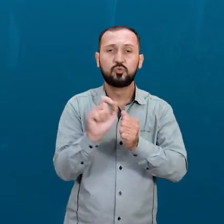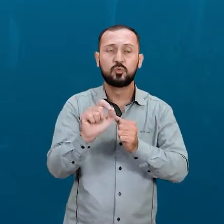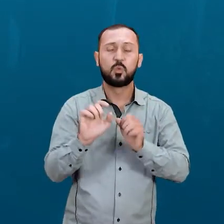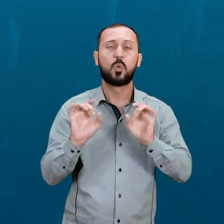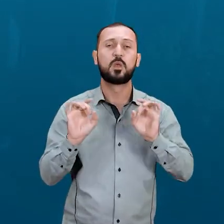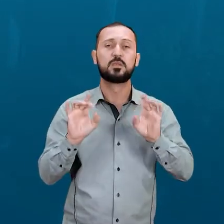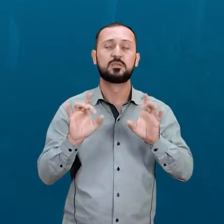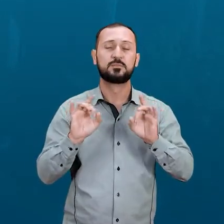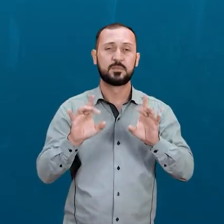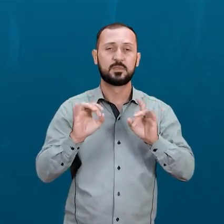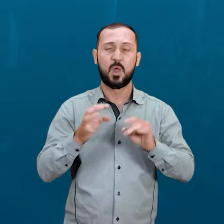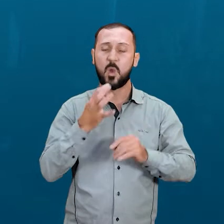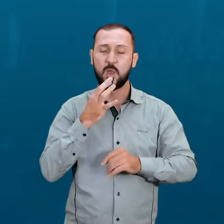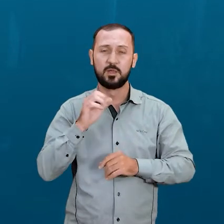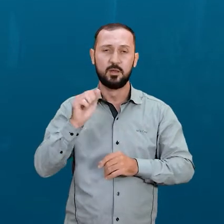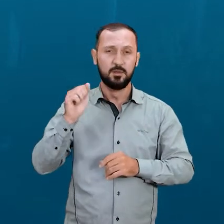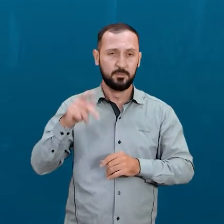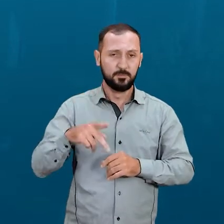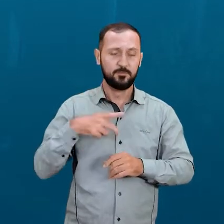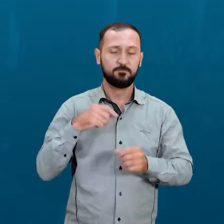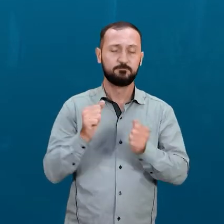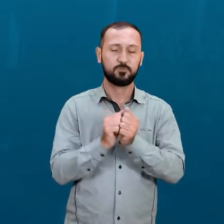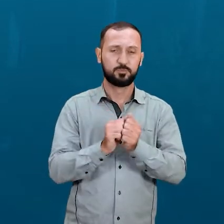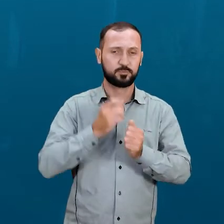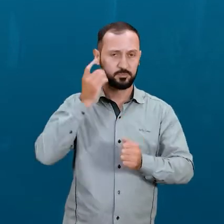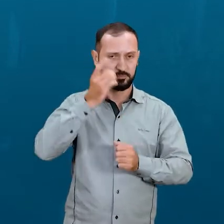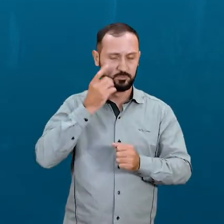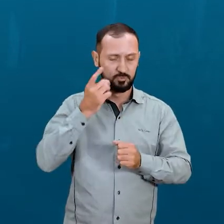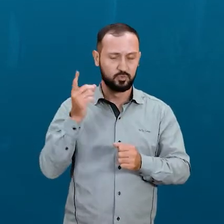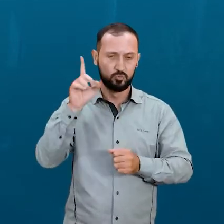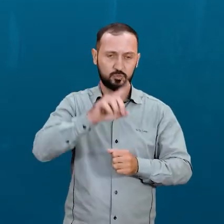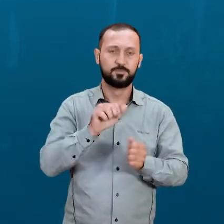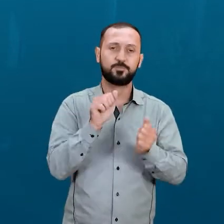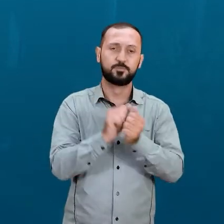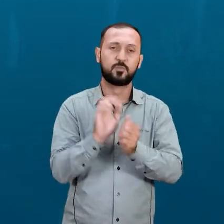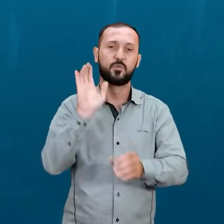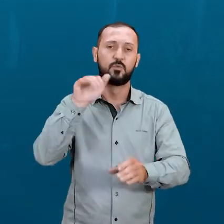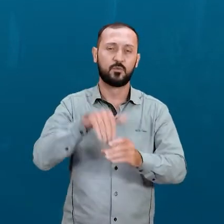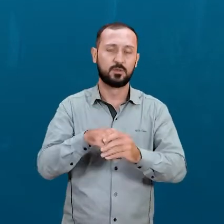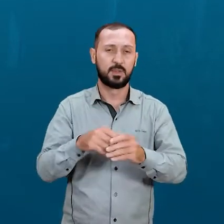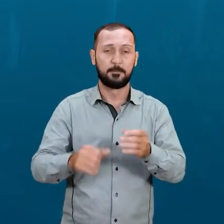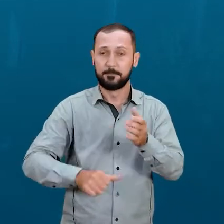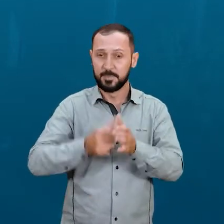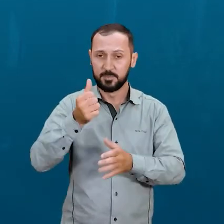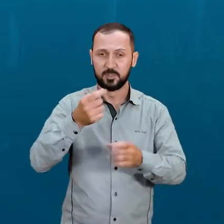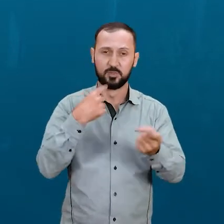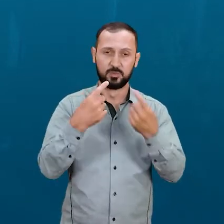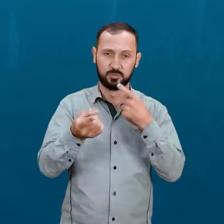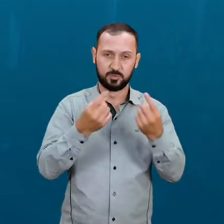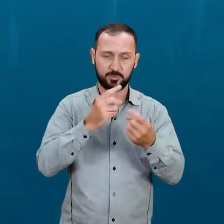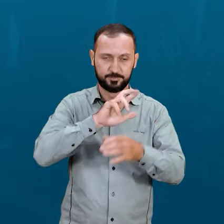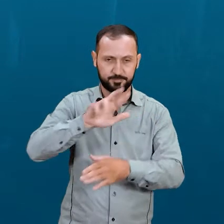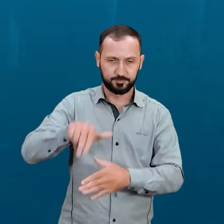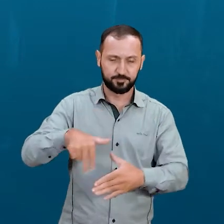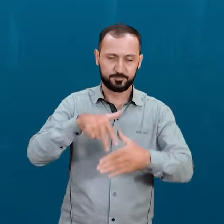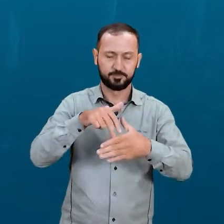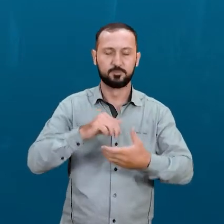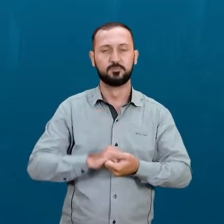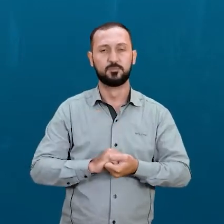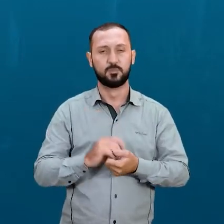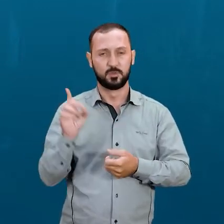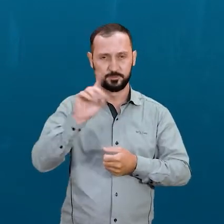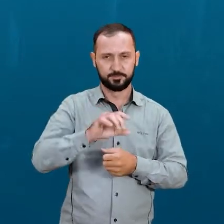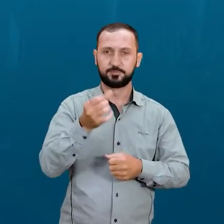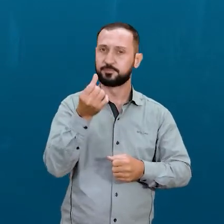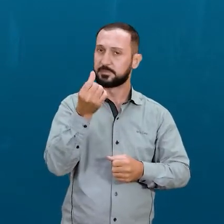um especialista em Previdência deverá ser feita com os deputados e no mesmo dia a votação em primeira discussão no plenário